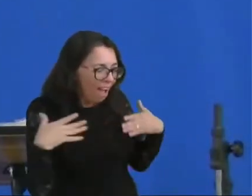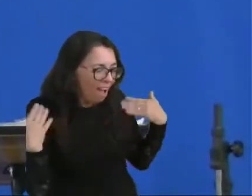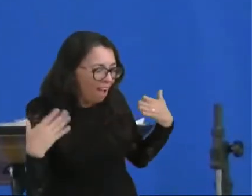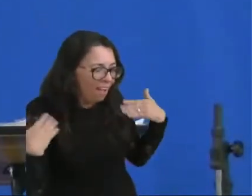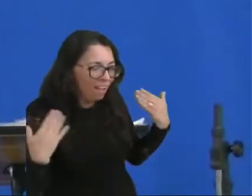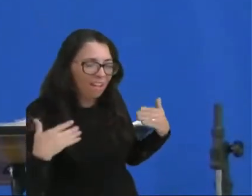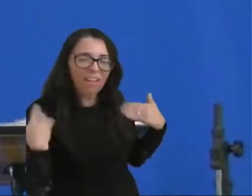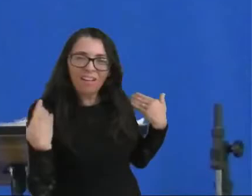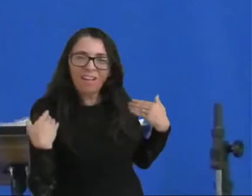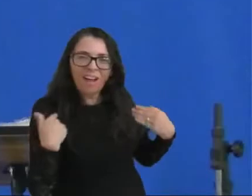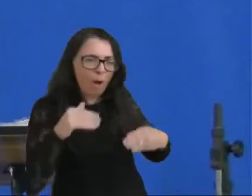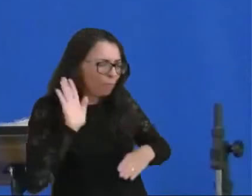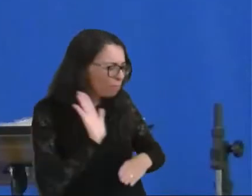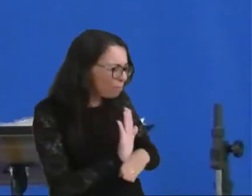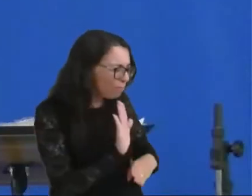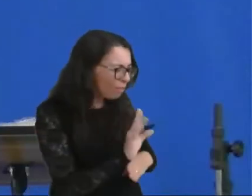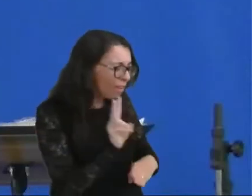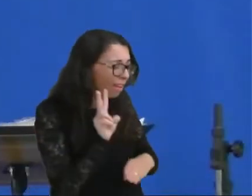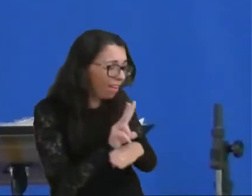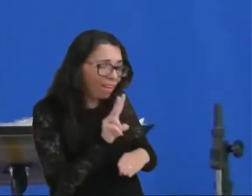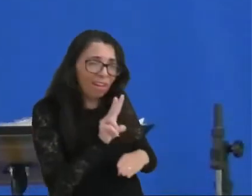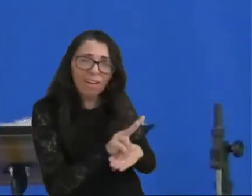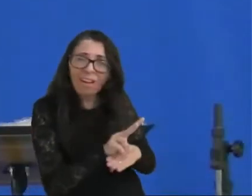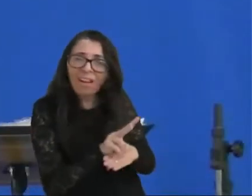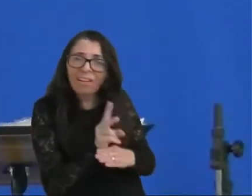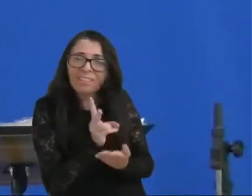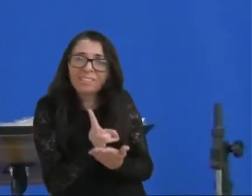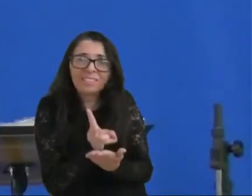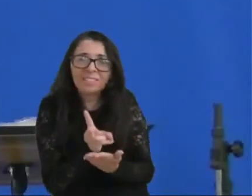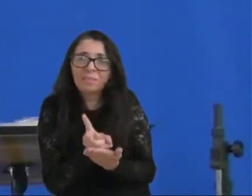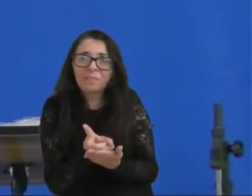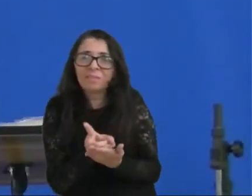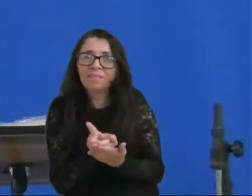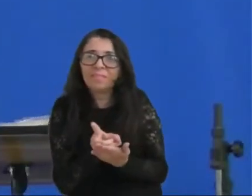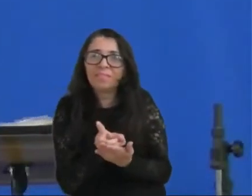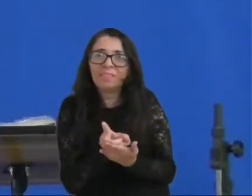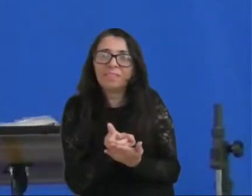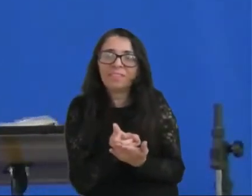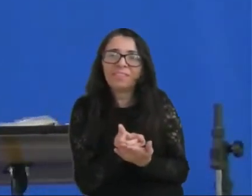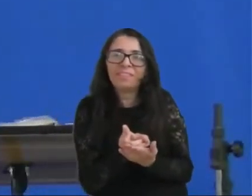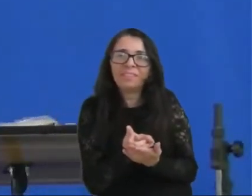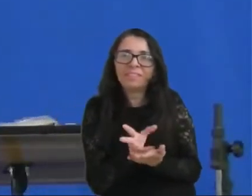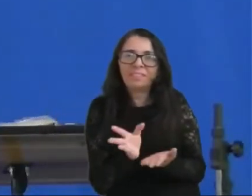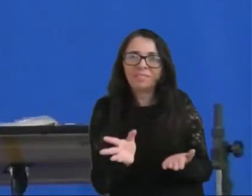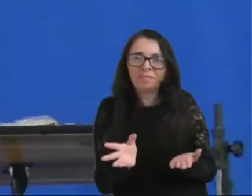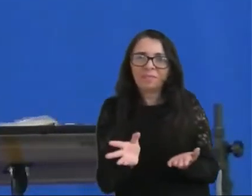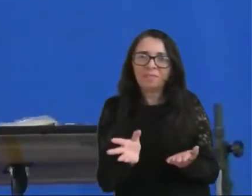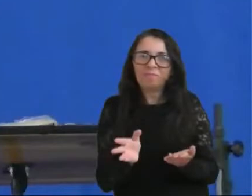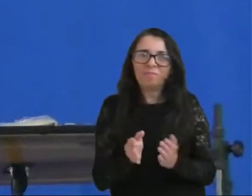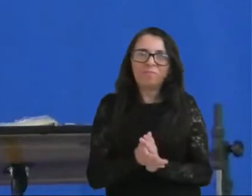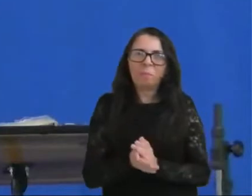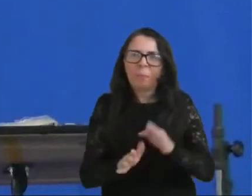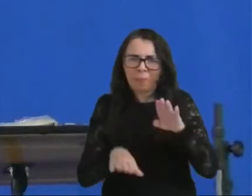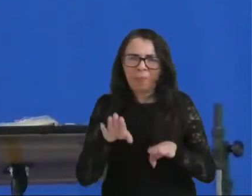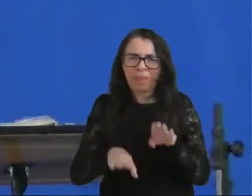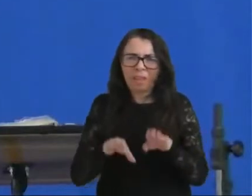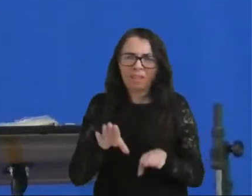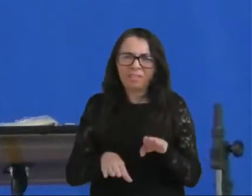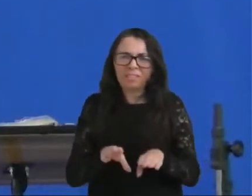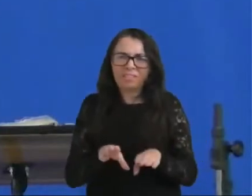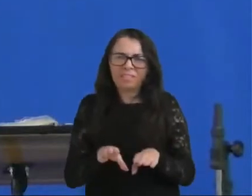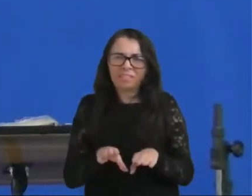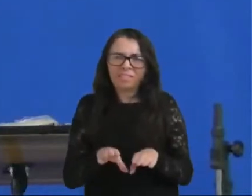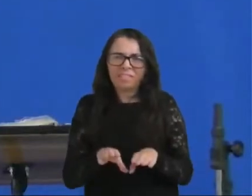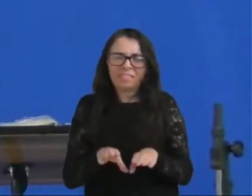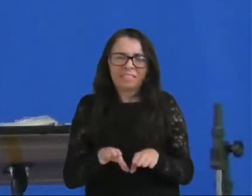no céu, está reinando à destra do Pai, está ocupado, está lá cumprindo com